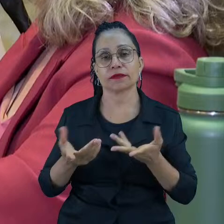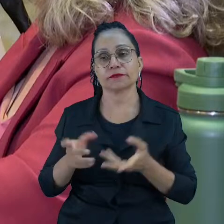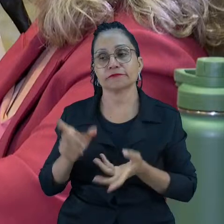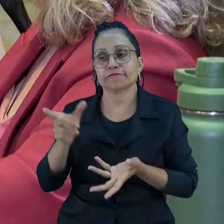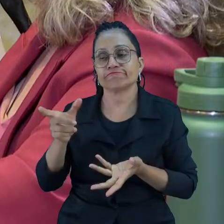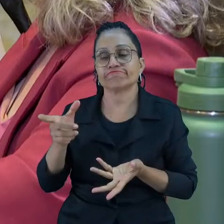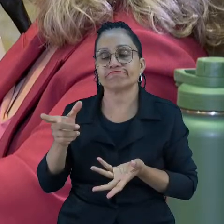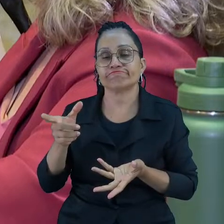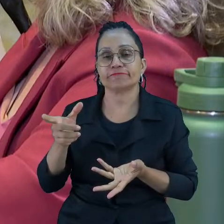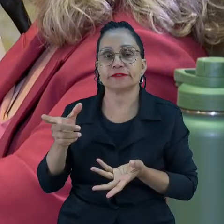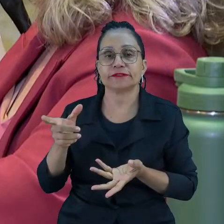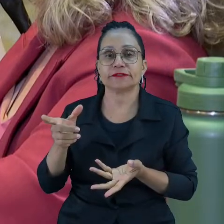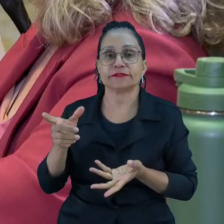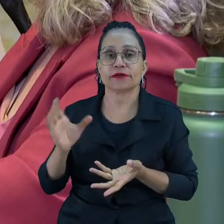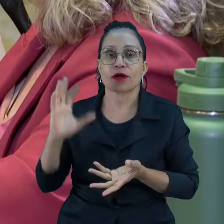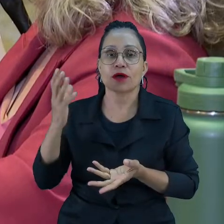pessoas,